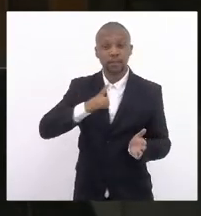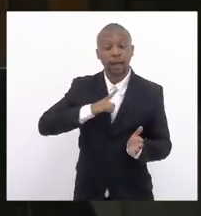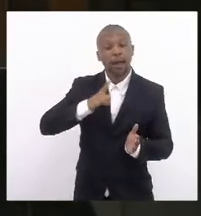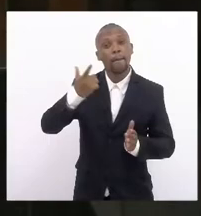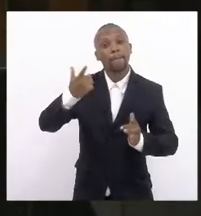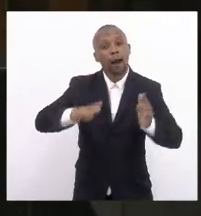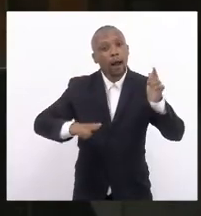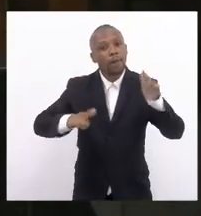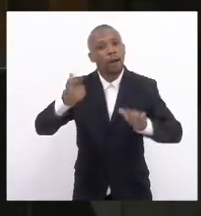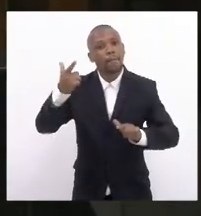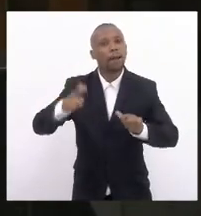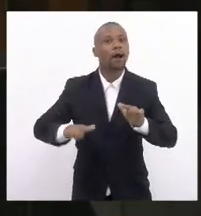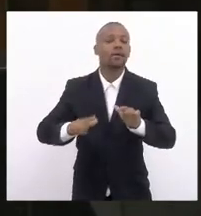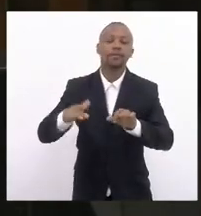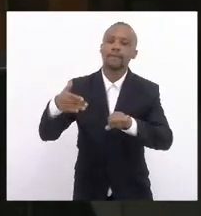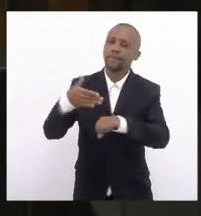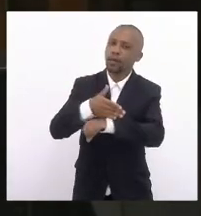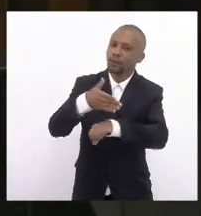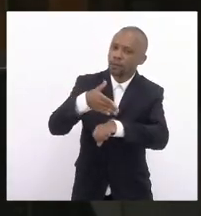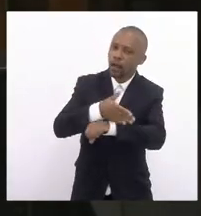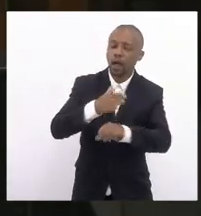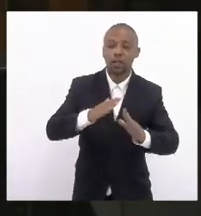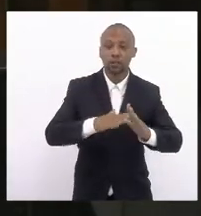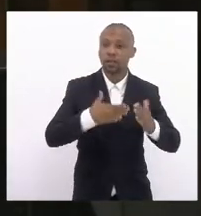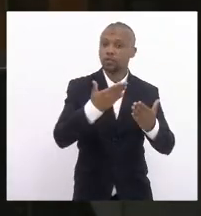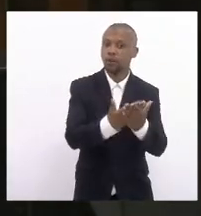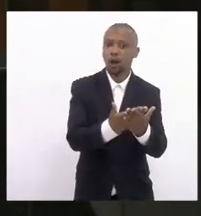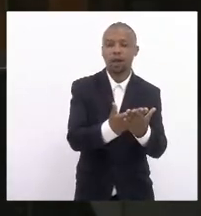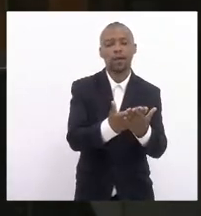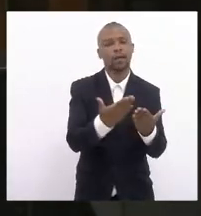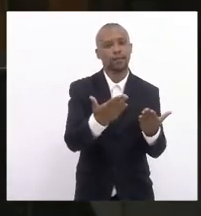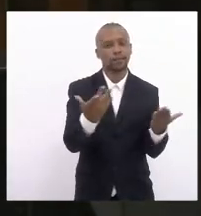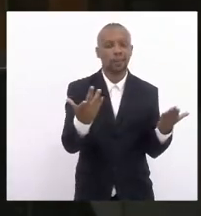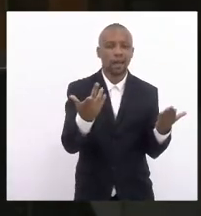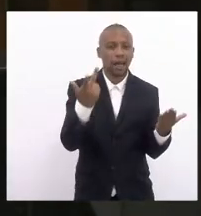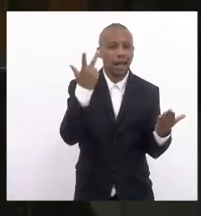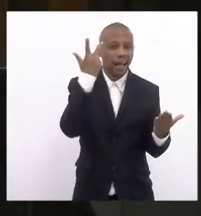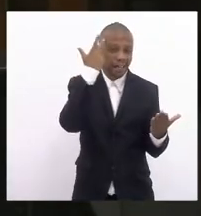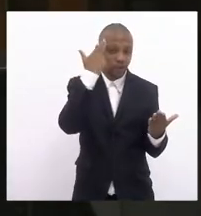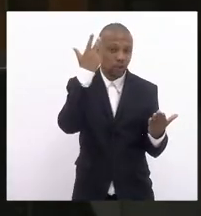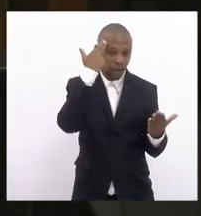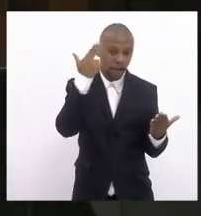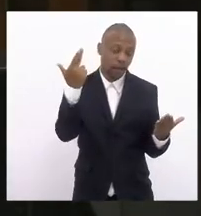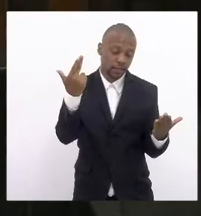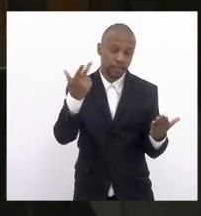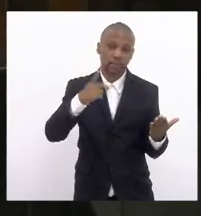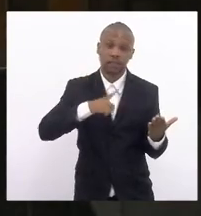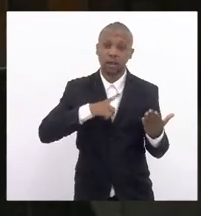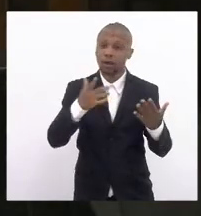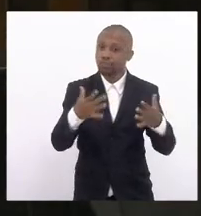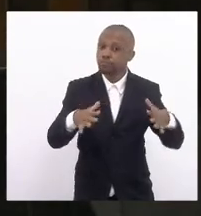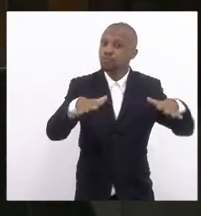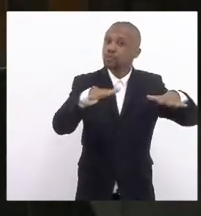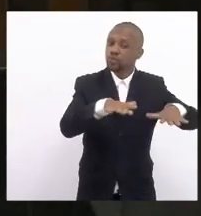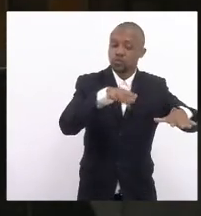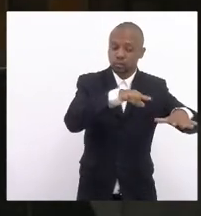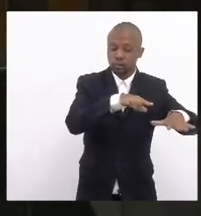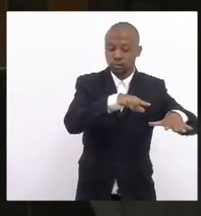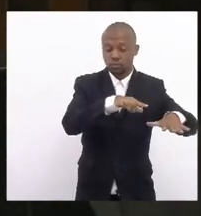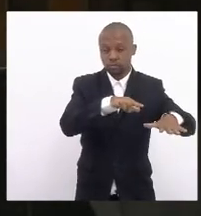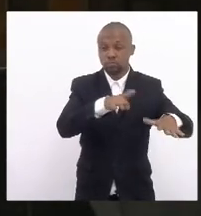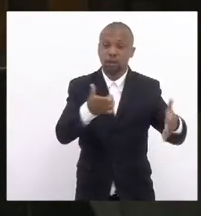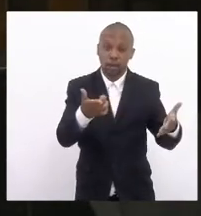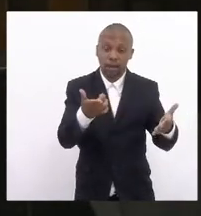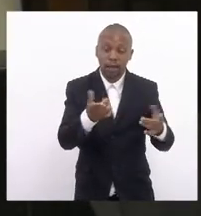mais frequentado as escolas regulares, que estão cada vez mais inclusivas, não obstante os tremendos desafios que